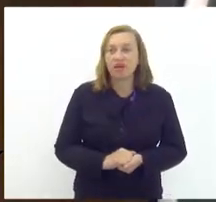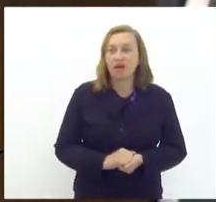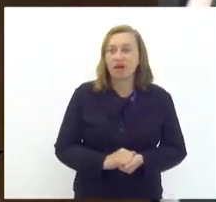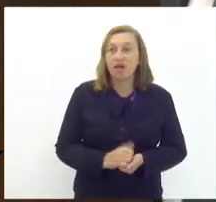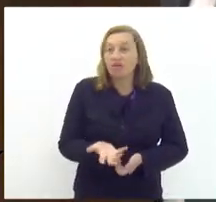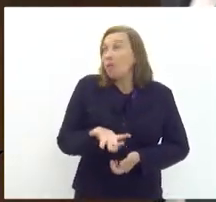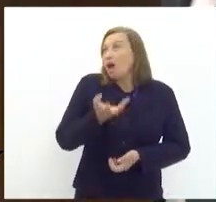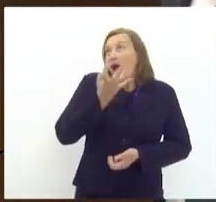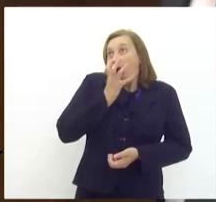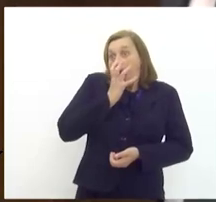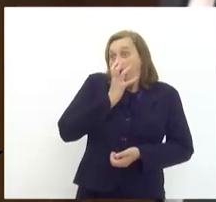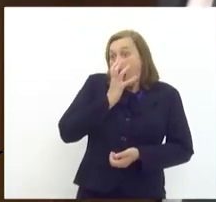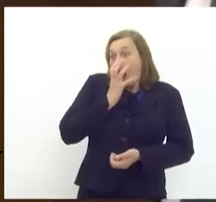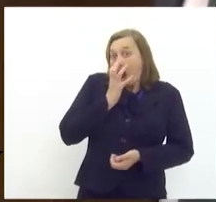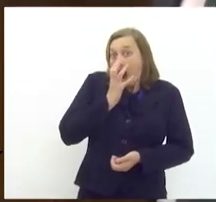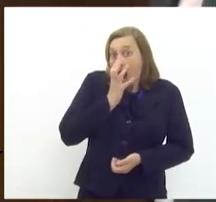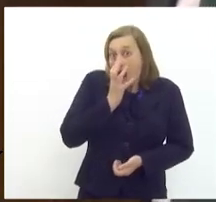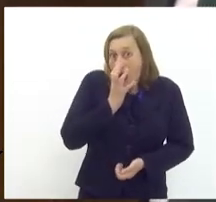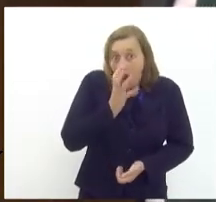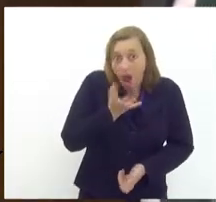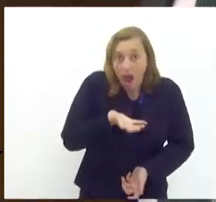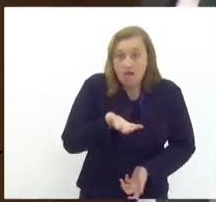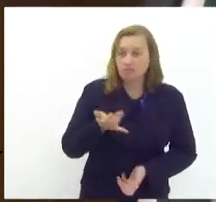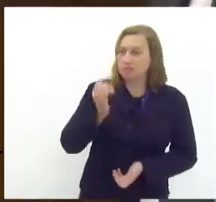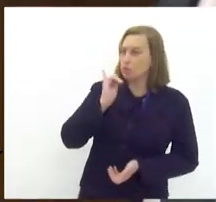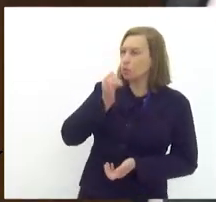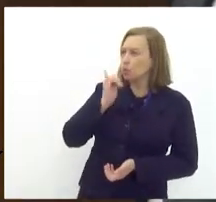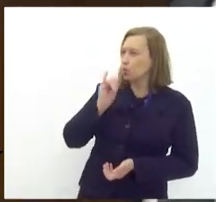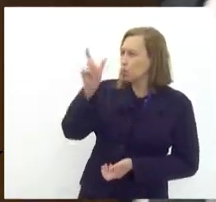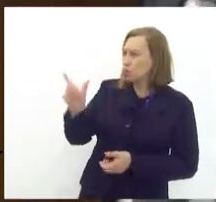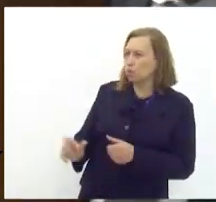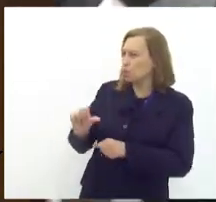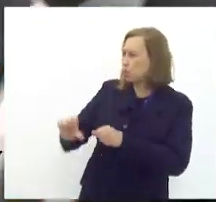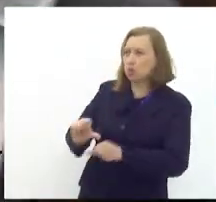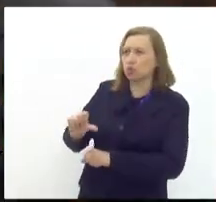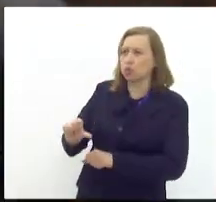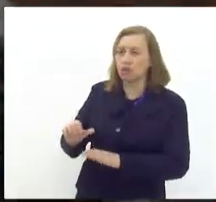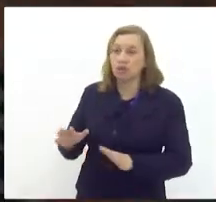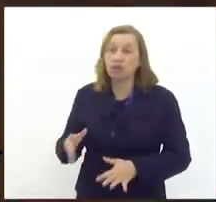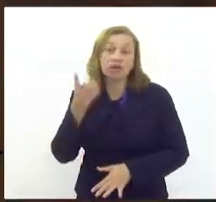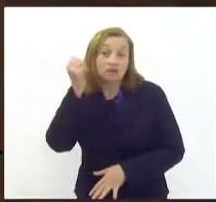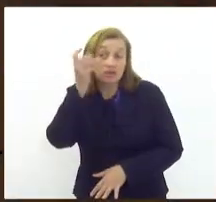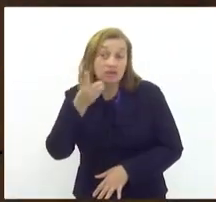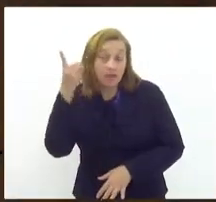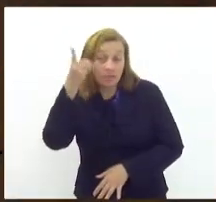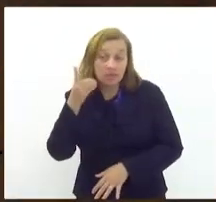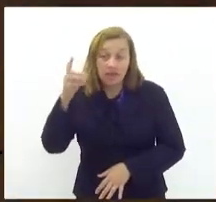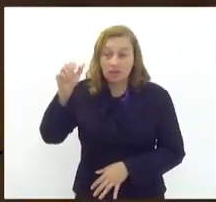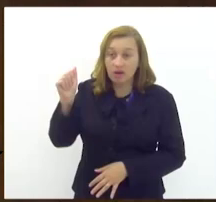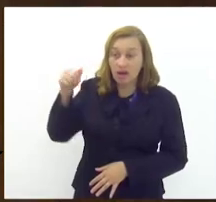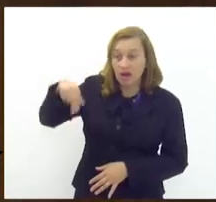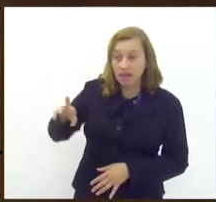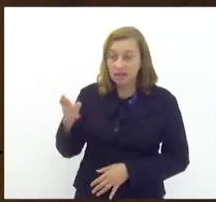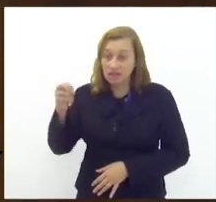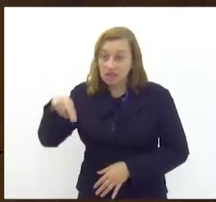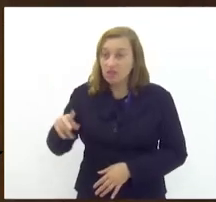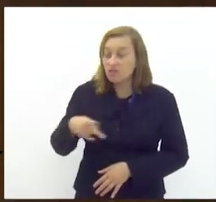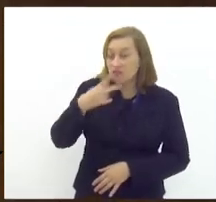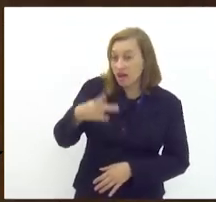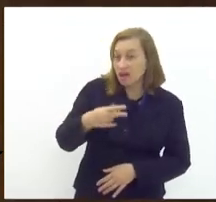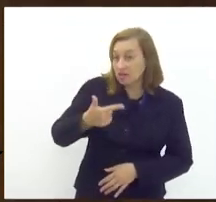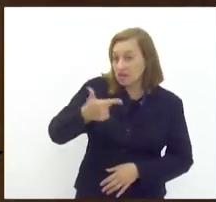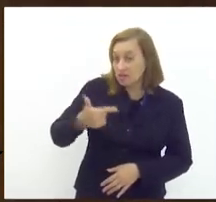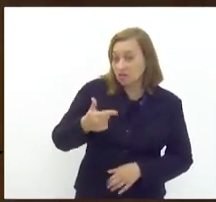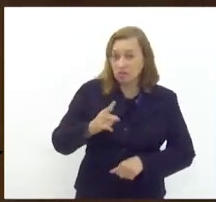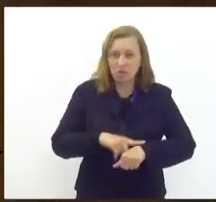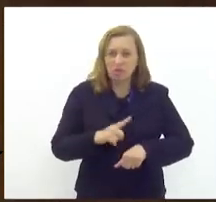como a narrativa se deturpa completamente Deputado Anderson traz a bailo o segundo episódio e aqui a gente não